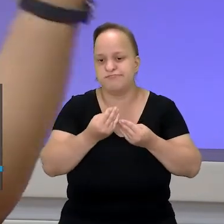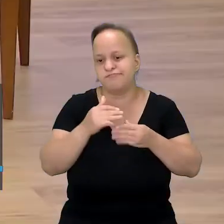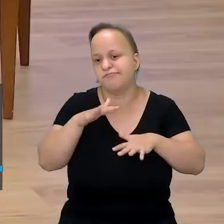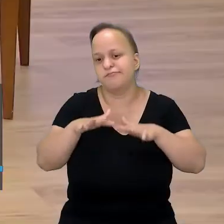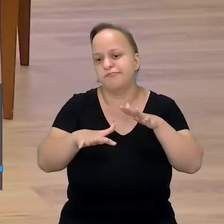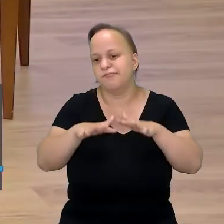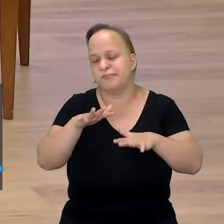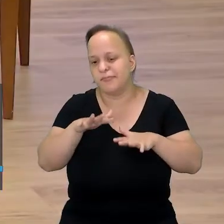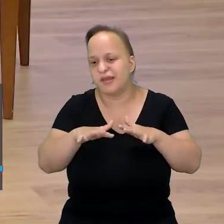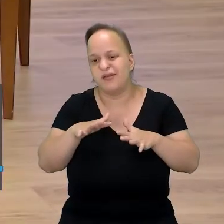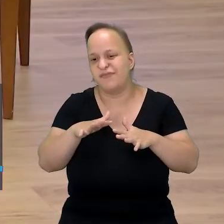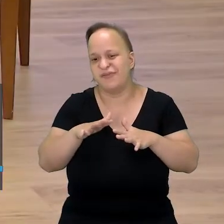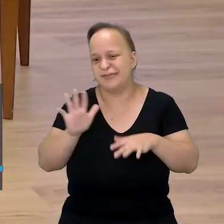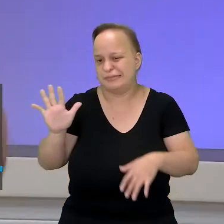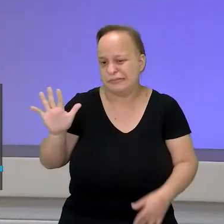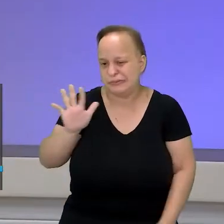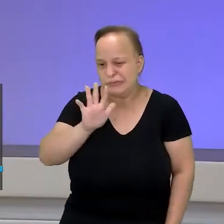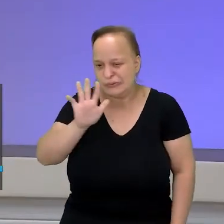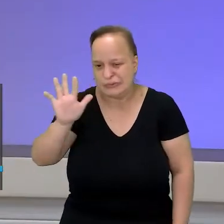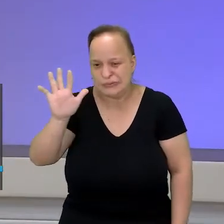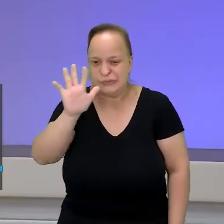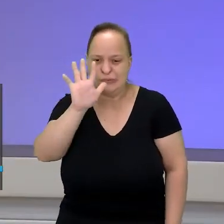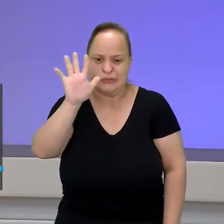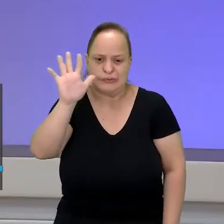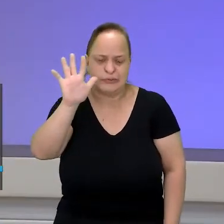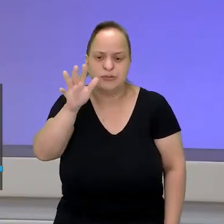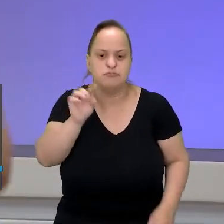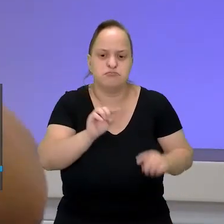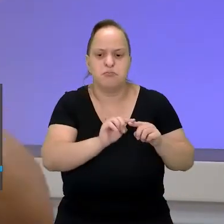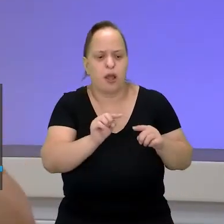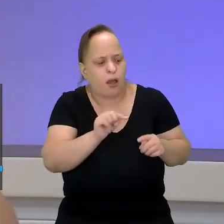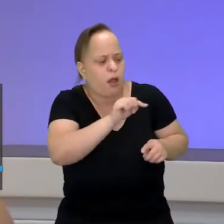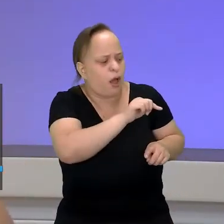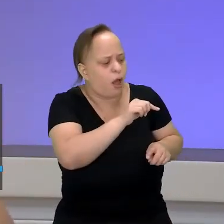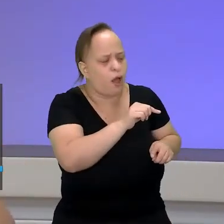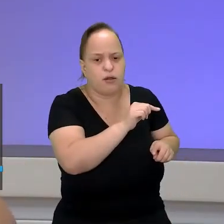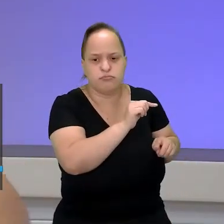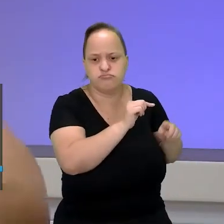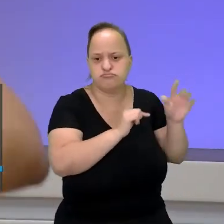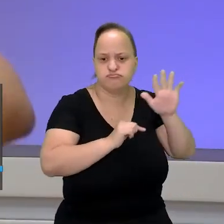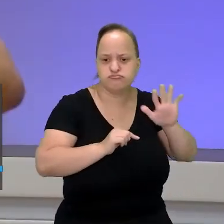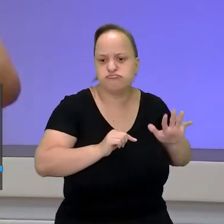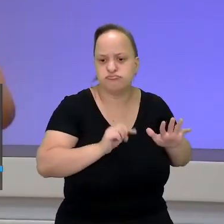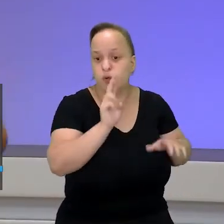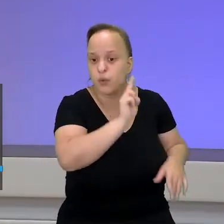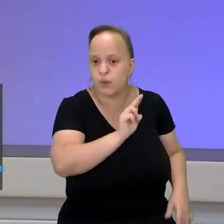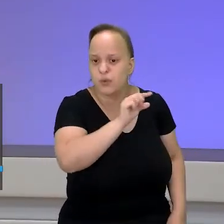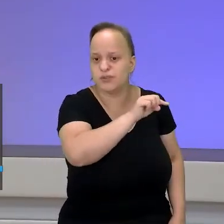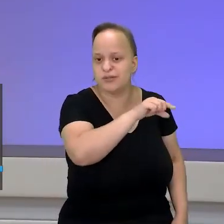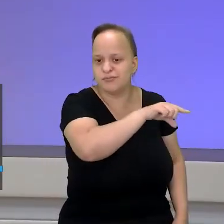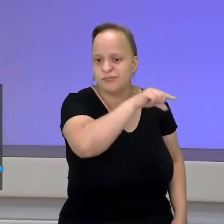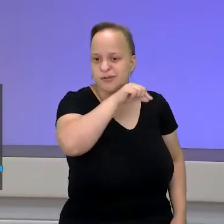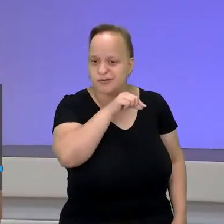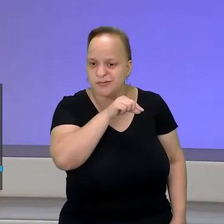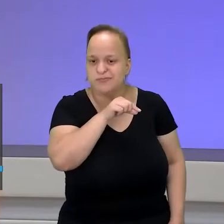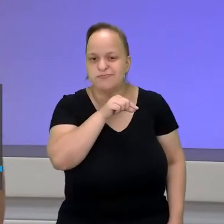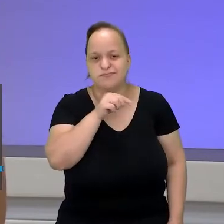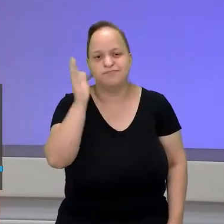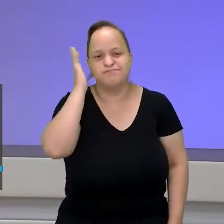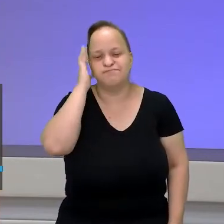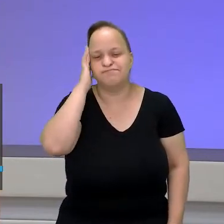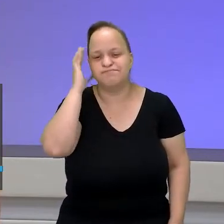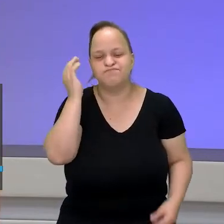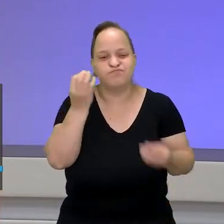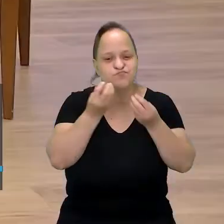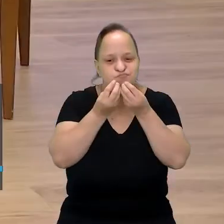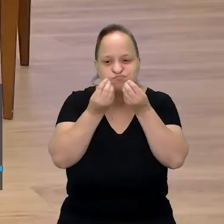ser talvez mais caro, né, e tá ali ofertado, vamos usar esse que é o que a gente tem. E aí traz aquele nossa, gente, porque